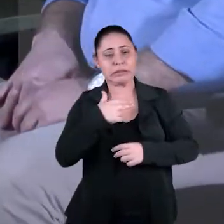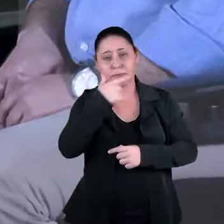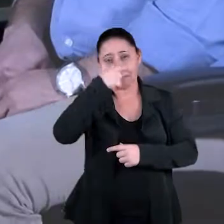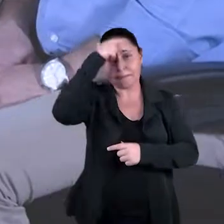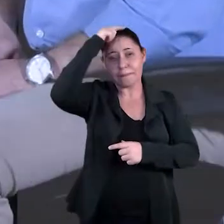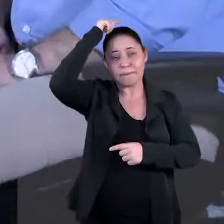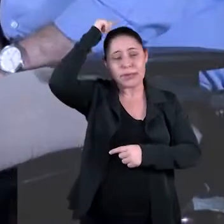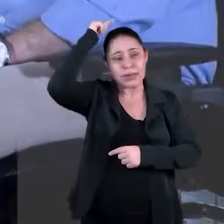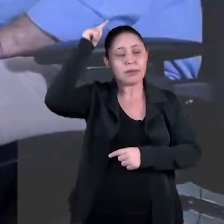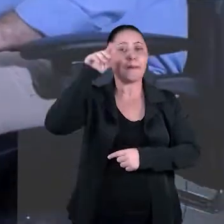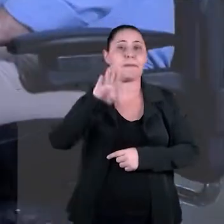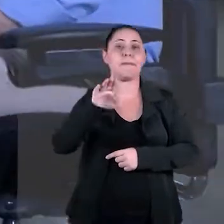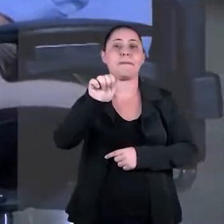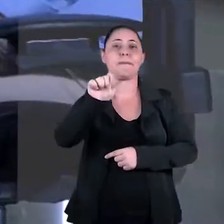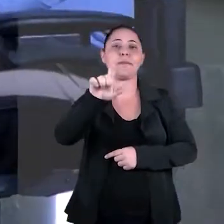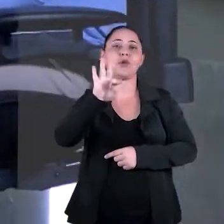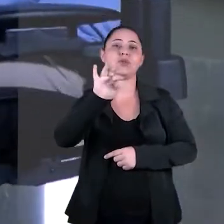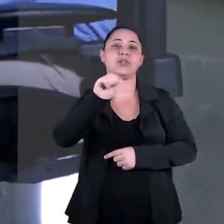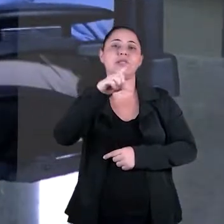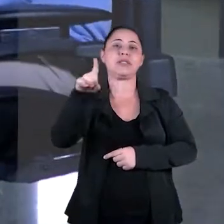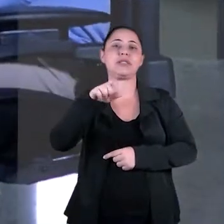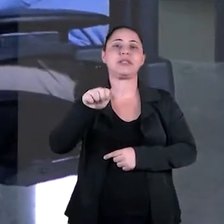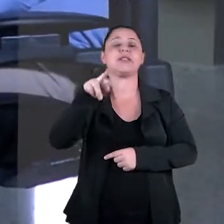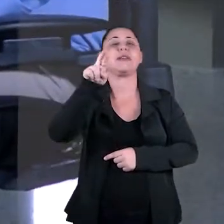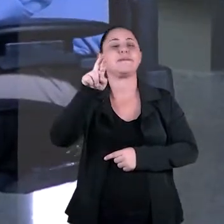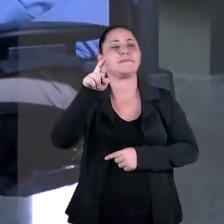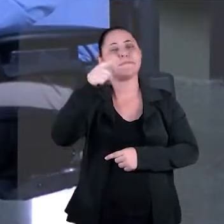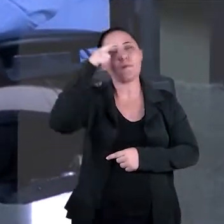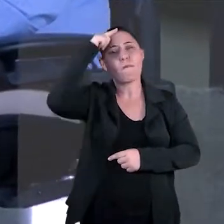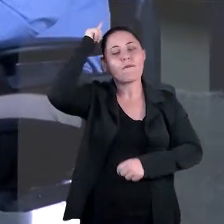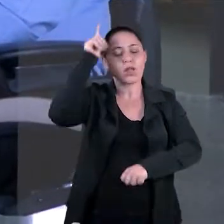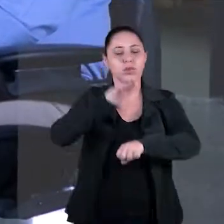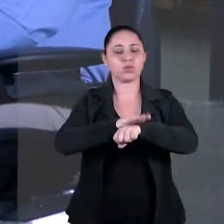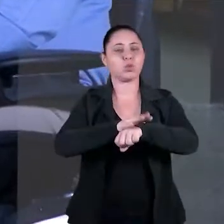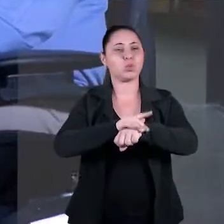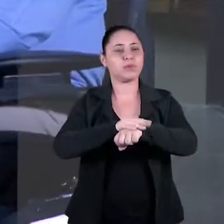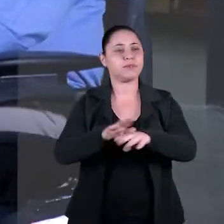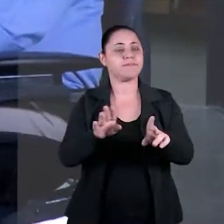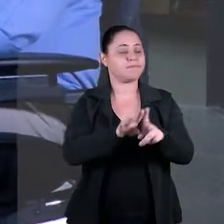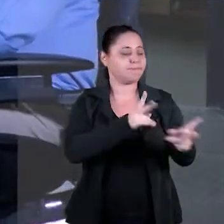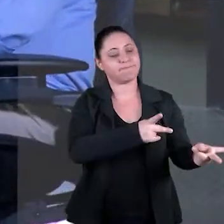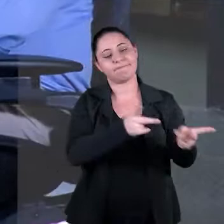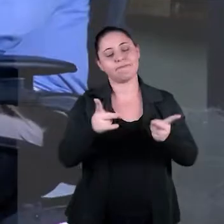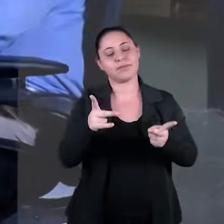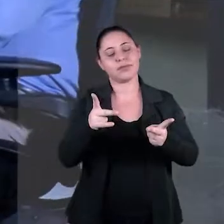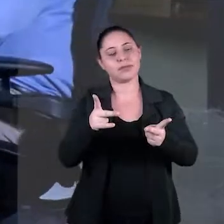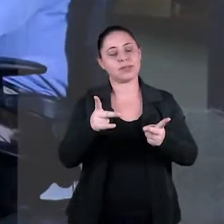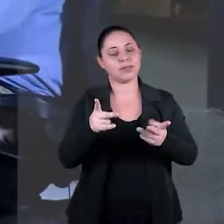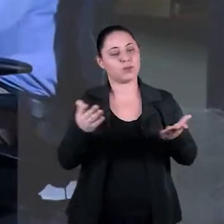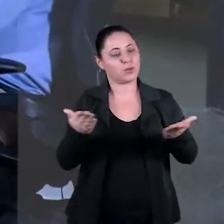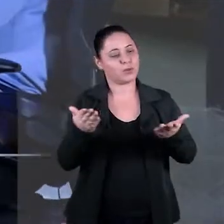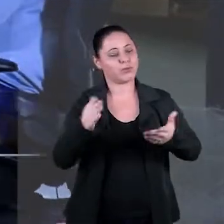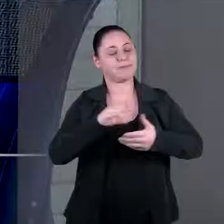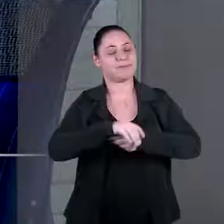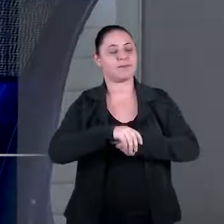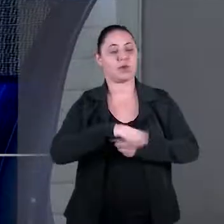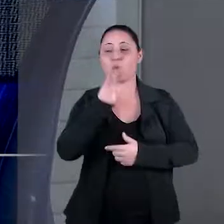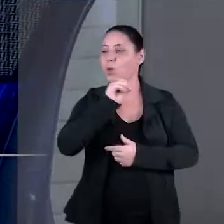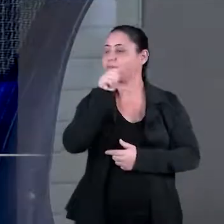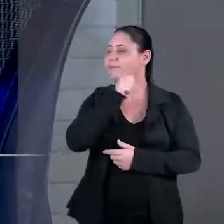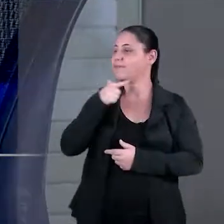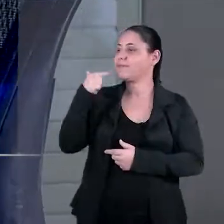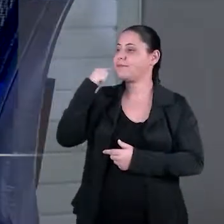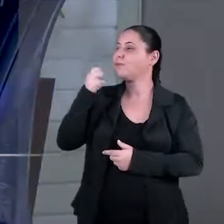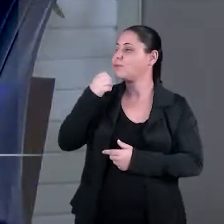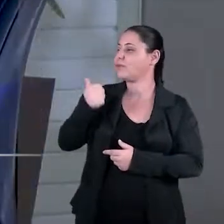especialista em cirurgia da calvície e doenças do cabelo e do couro cabeludo. Seja bem-vindo ao nosso programa, doutor. Oi,